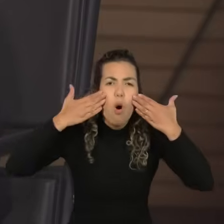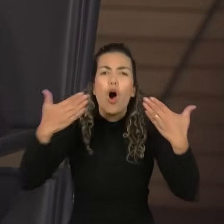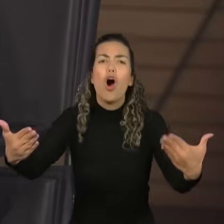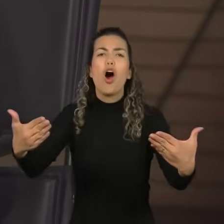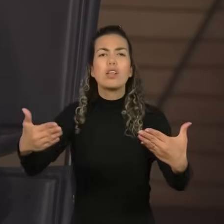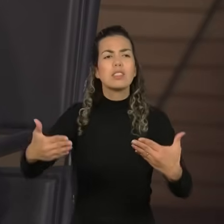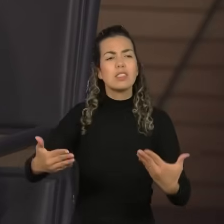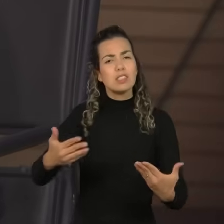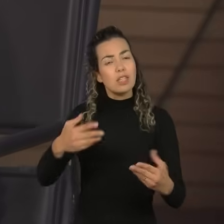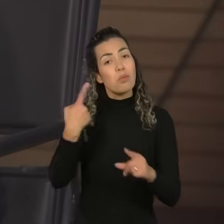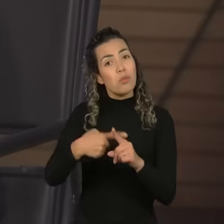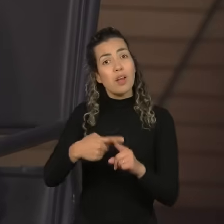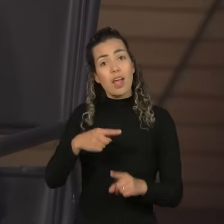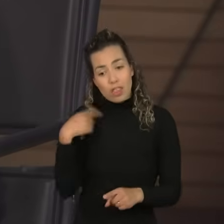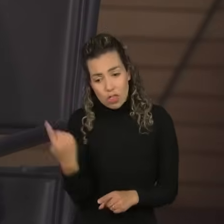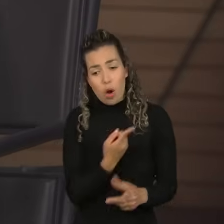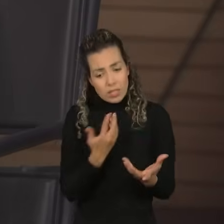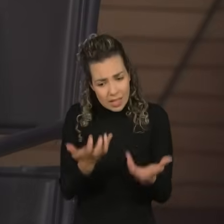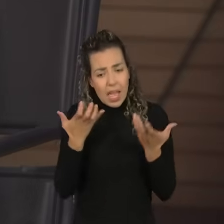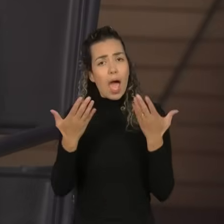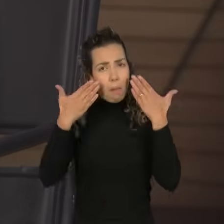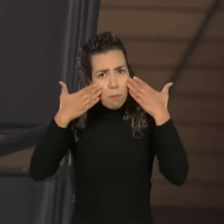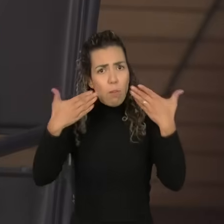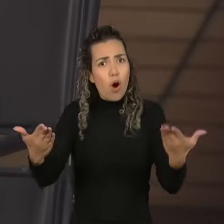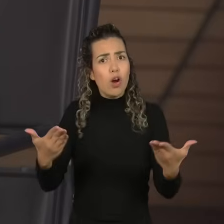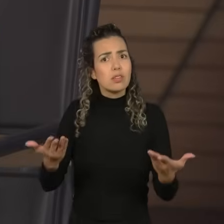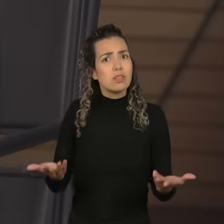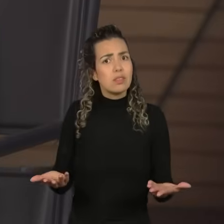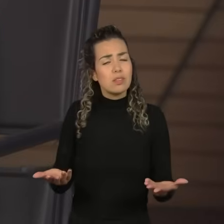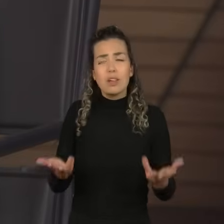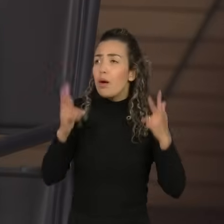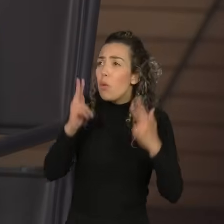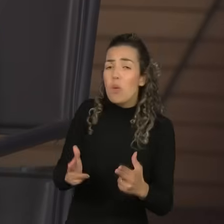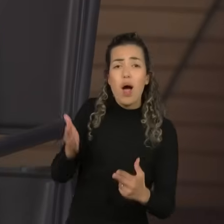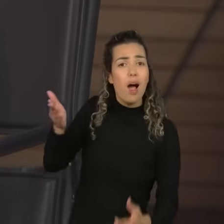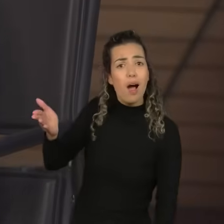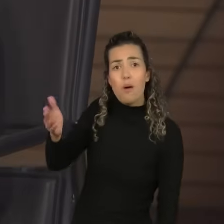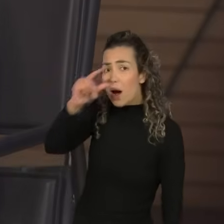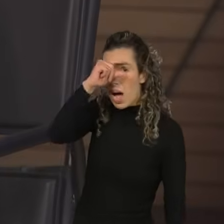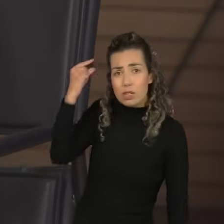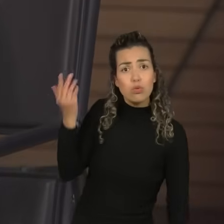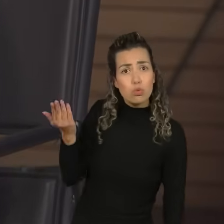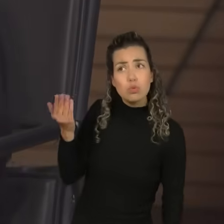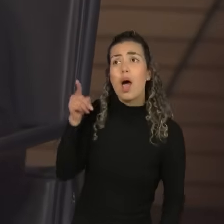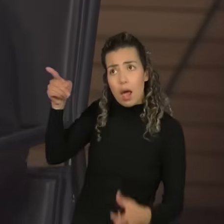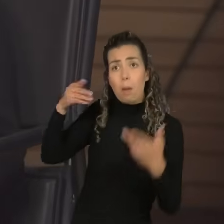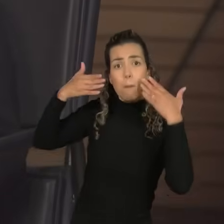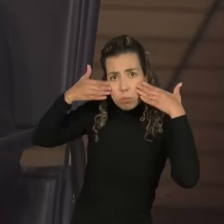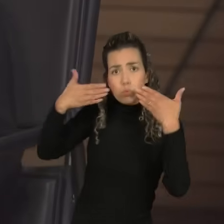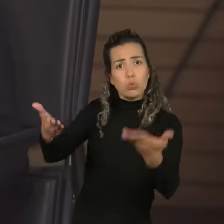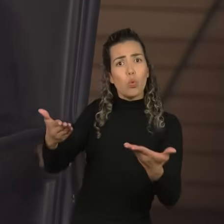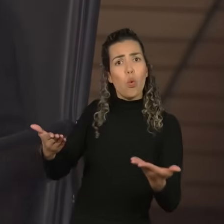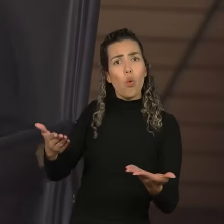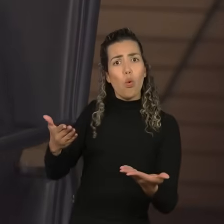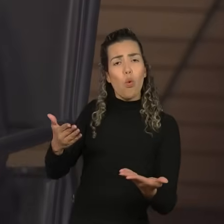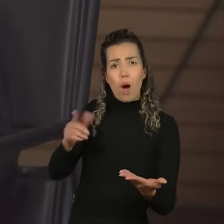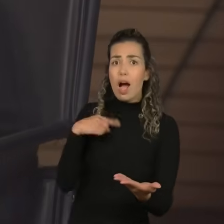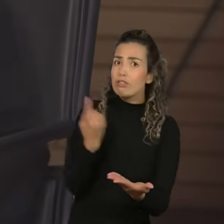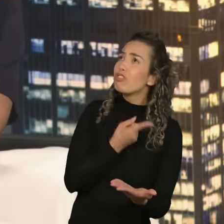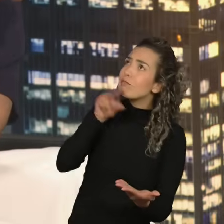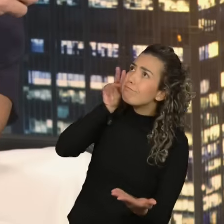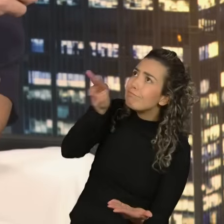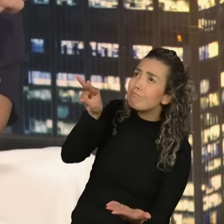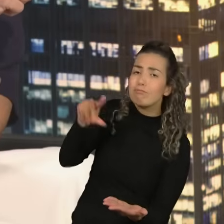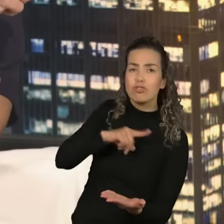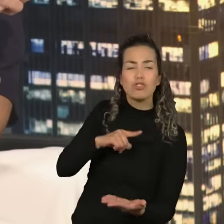a gente quer ver essa cara e porque o Cazuza mostra esta cara pra gente também,